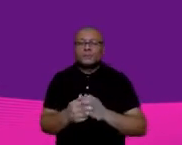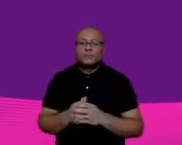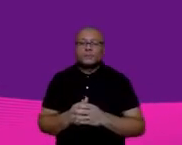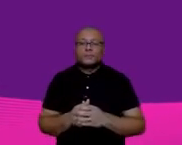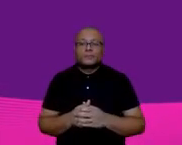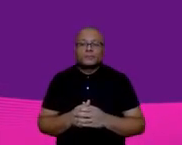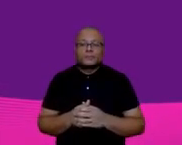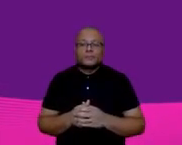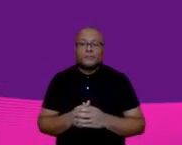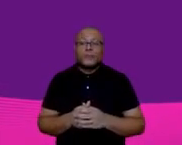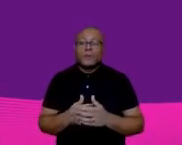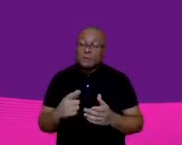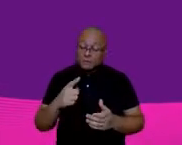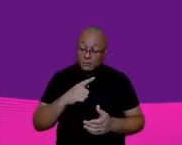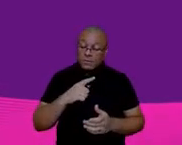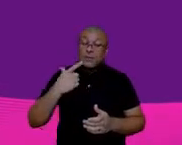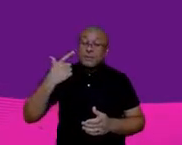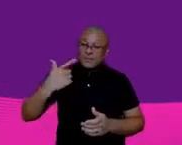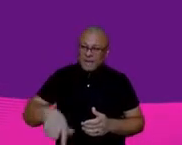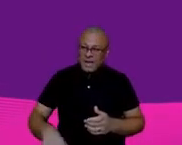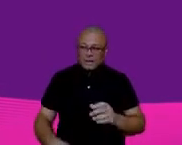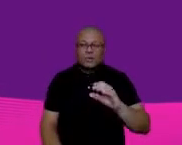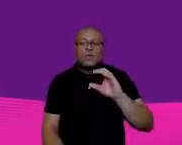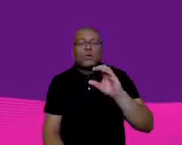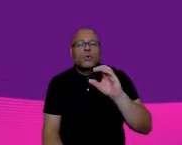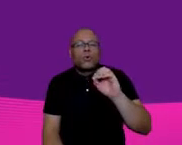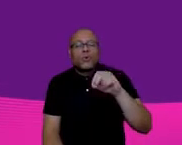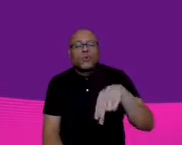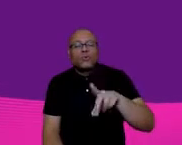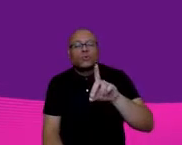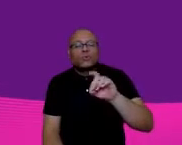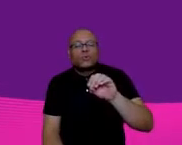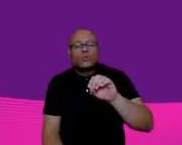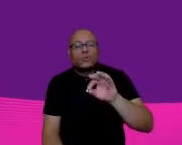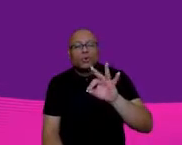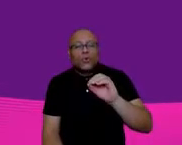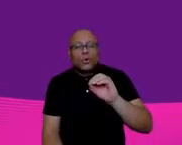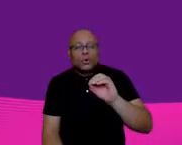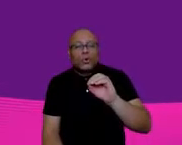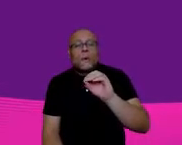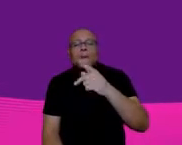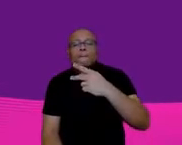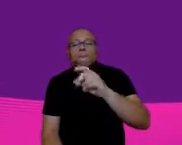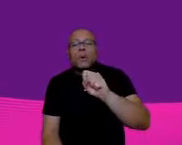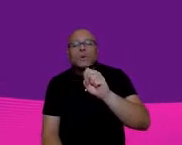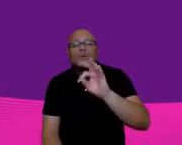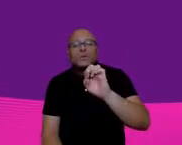Aqui no côndilo posterior, até o côndilo distal, osso cortical.